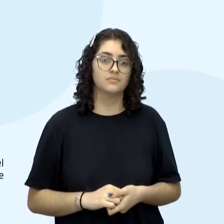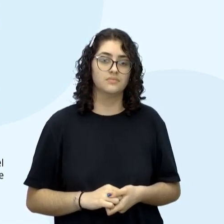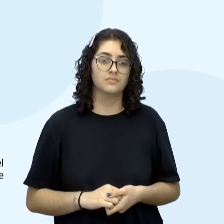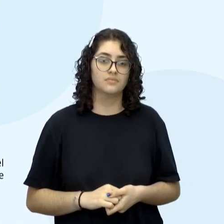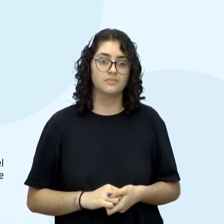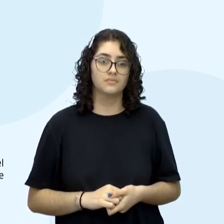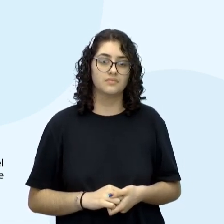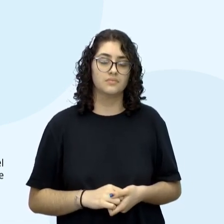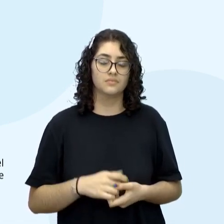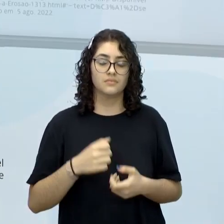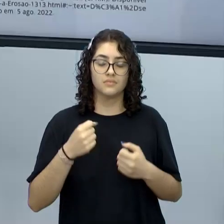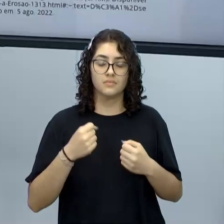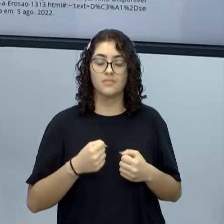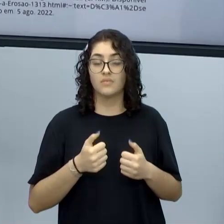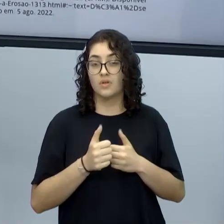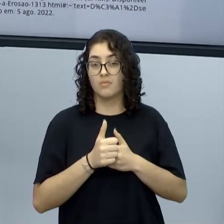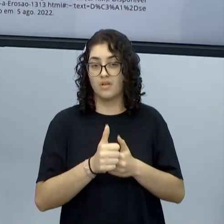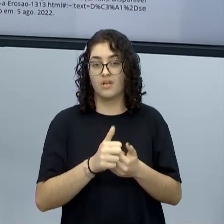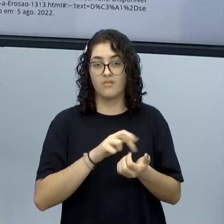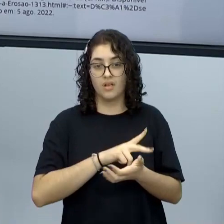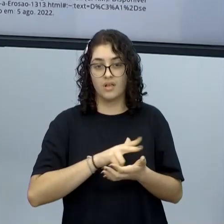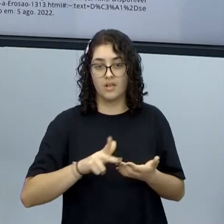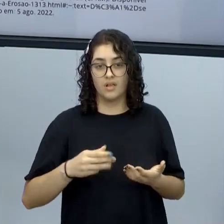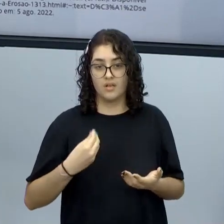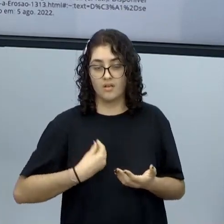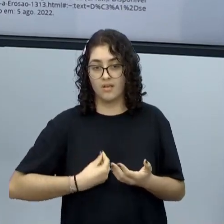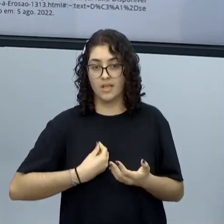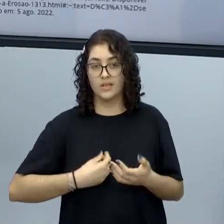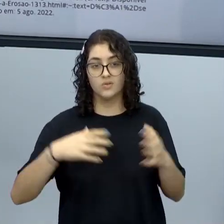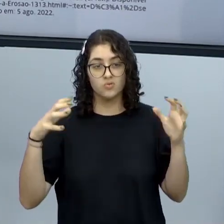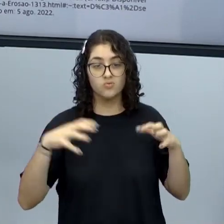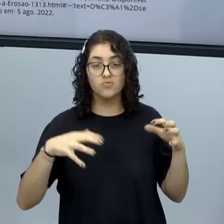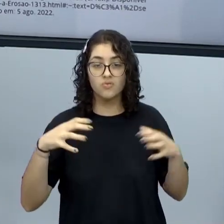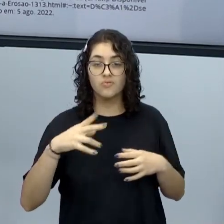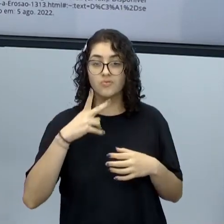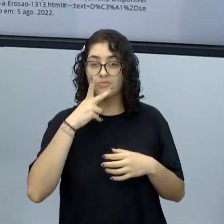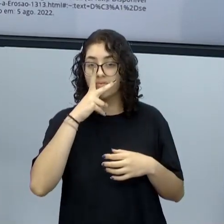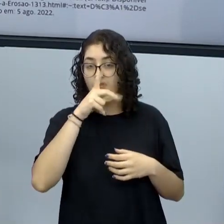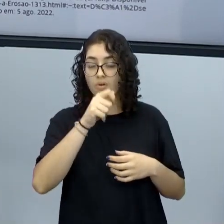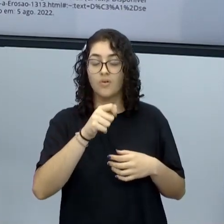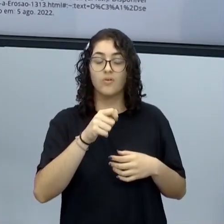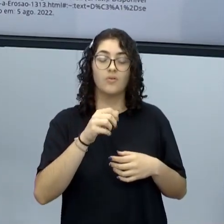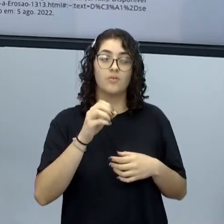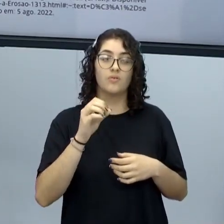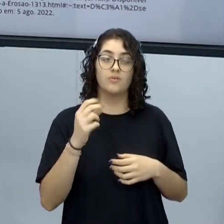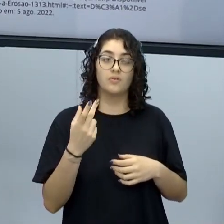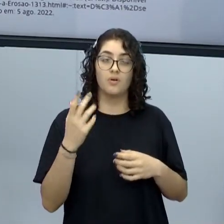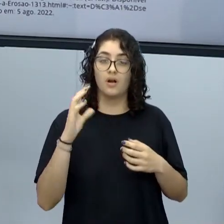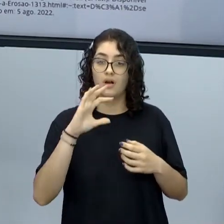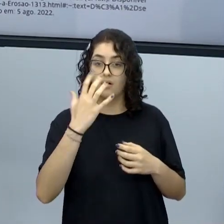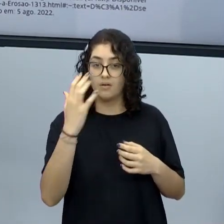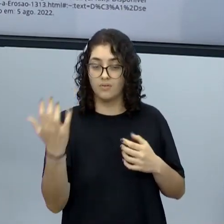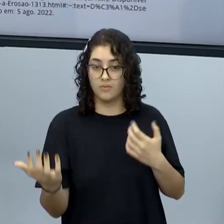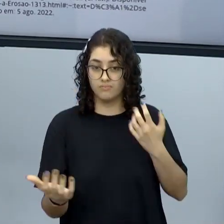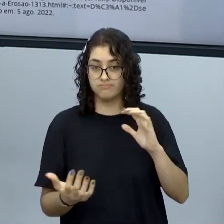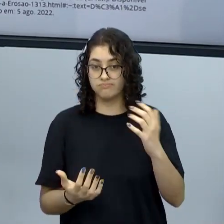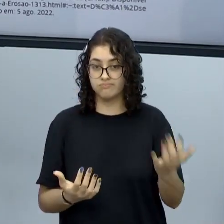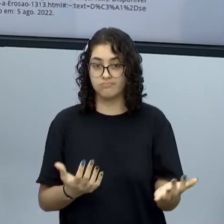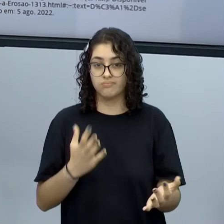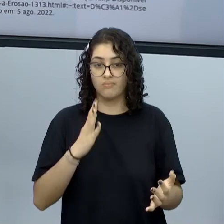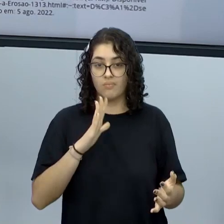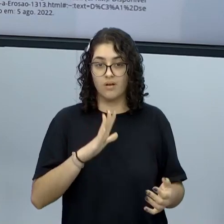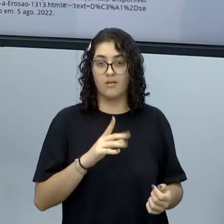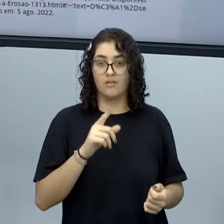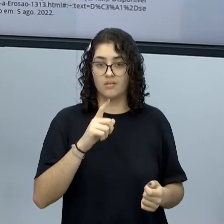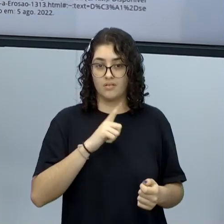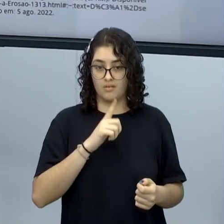você pode ter visto isso em diversos momentos da sua vida. Pode ter sido uma chuva forte, pode ter sido, sei lá, não estavam derrubando uma árvore. Mas quando você vê uma